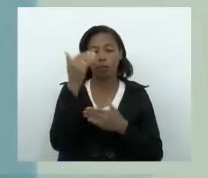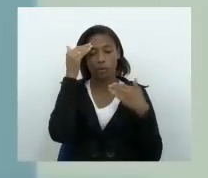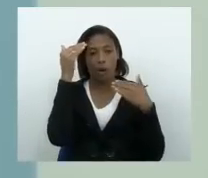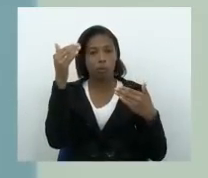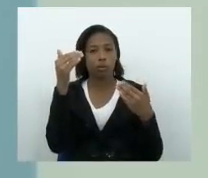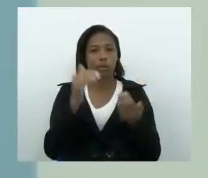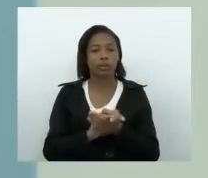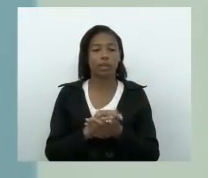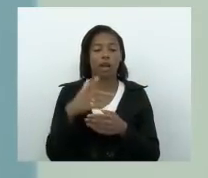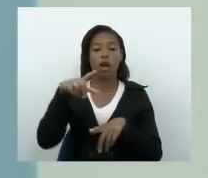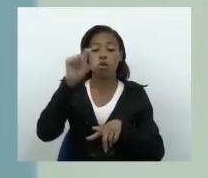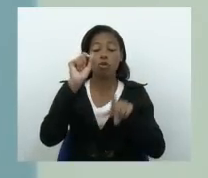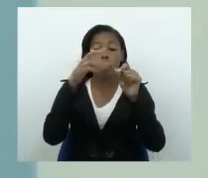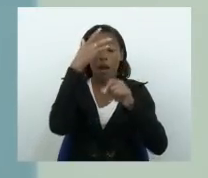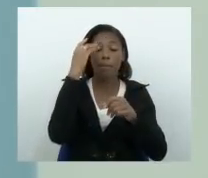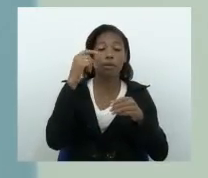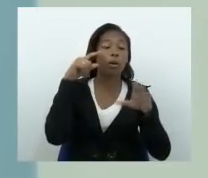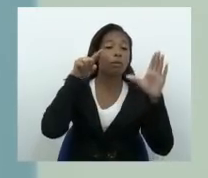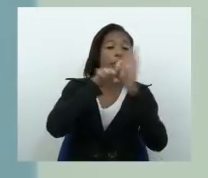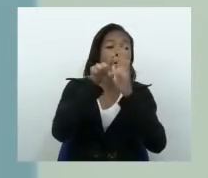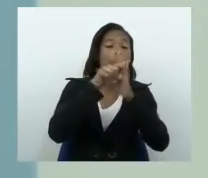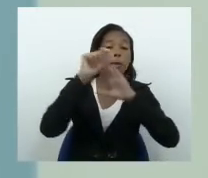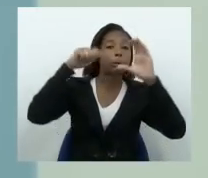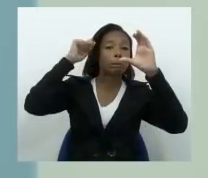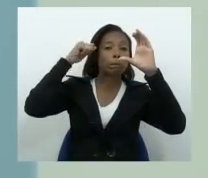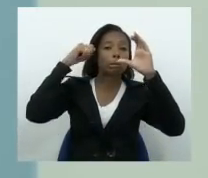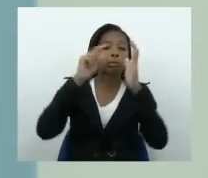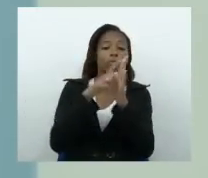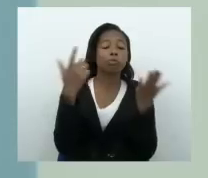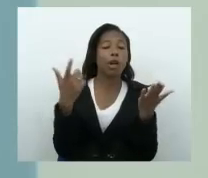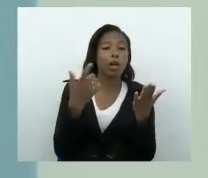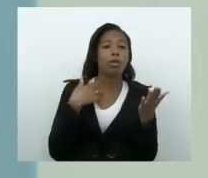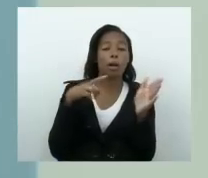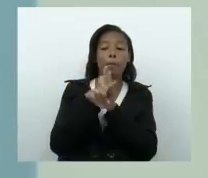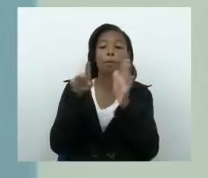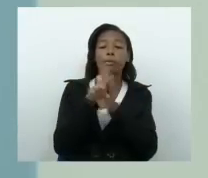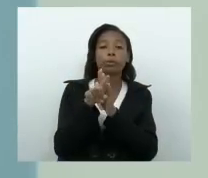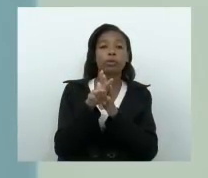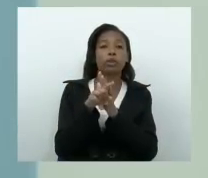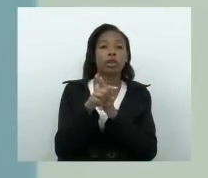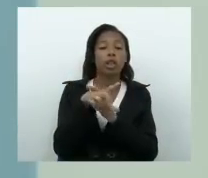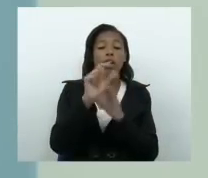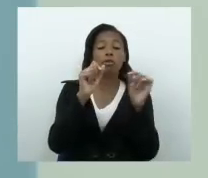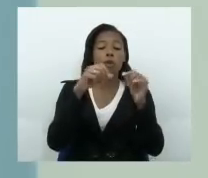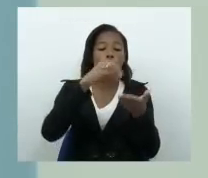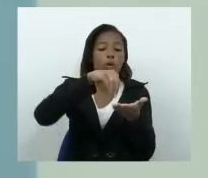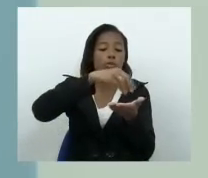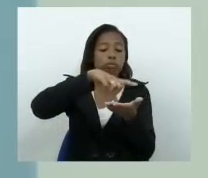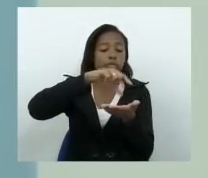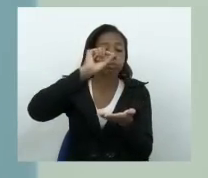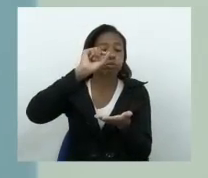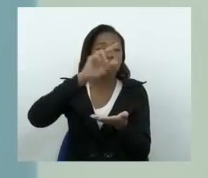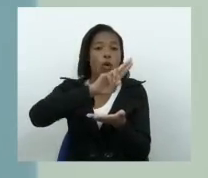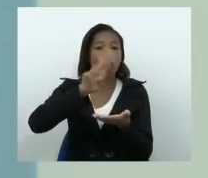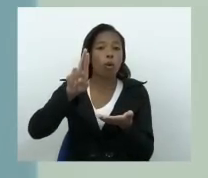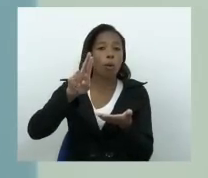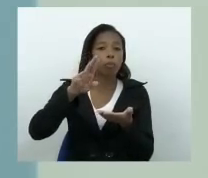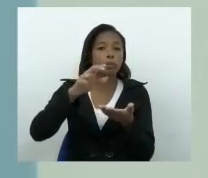obrigado. Vamos sortear então o próximo jornalista a fazer a questão. Próximo jornalista.